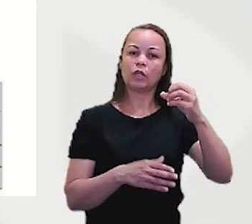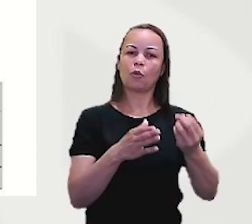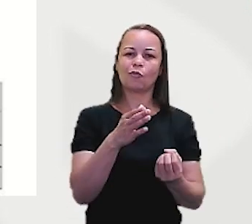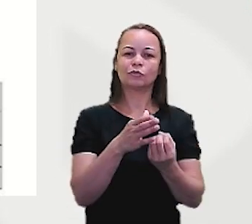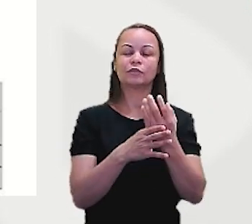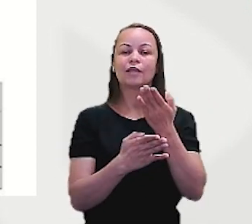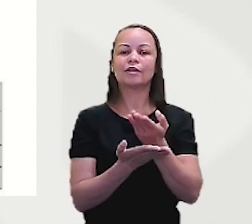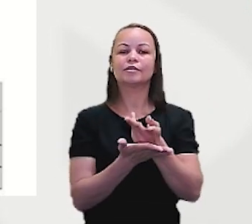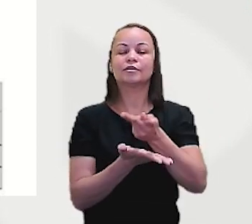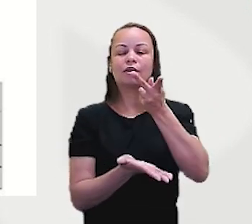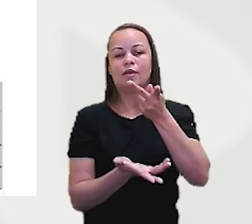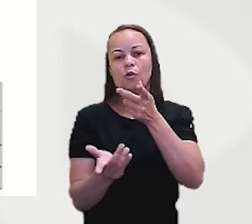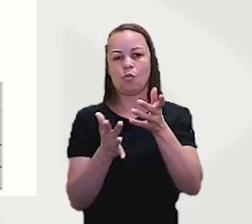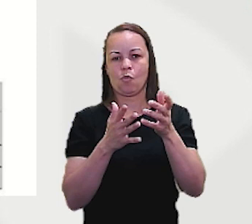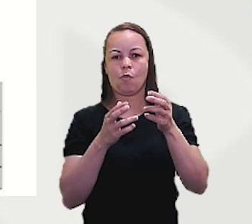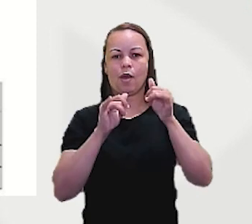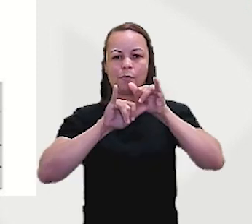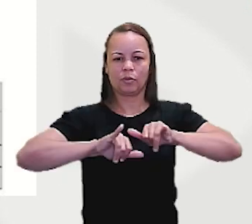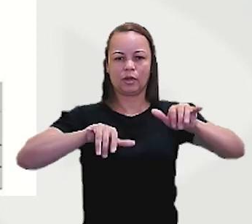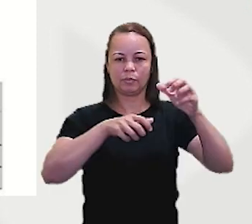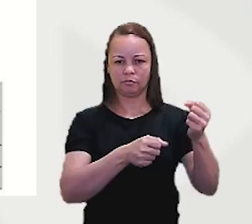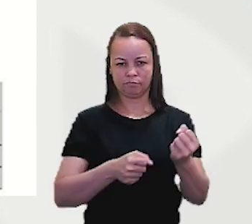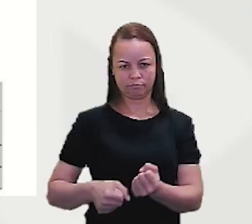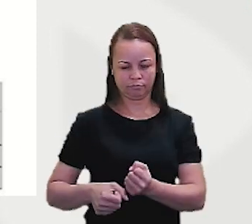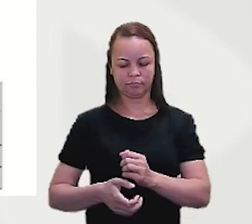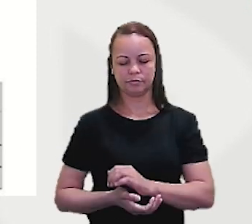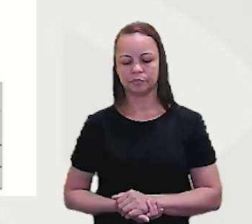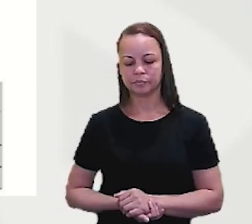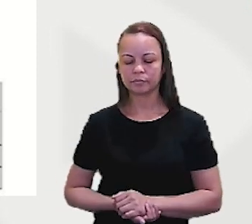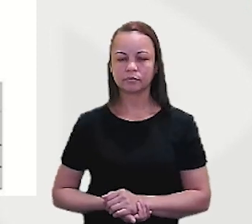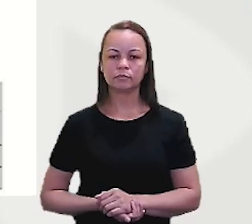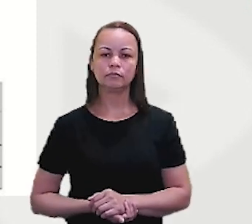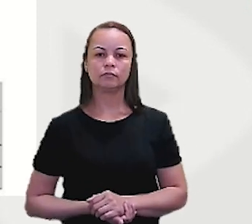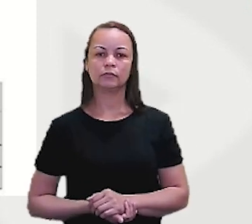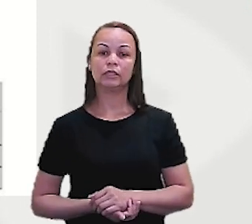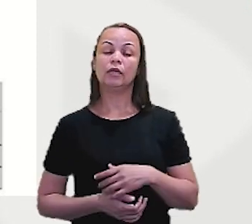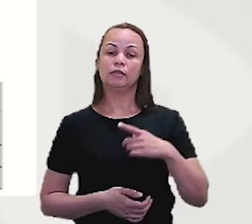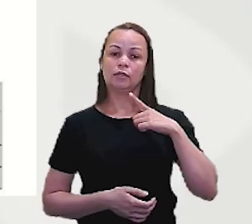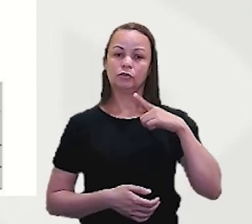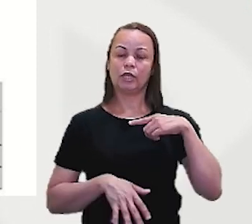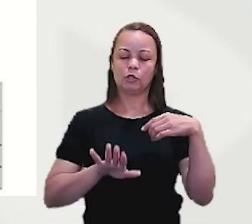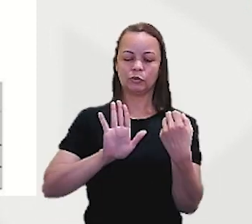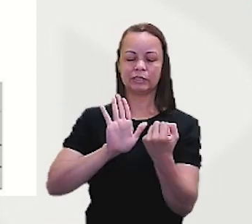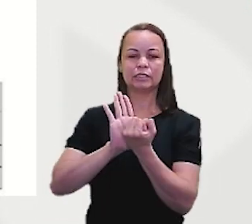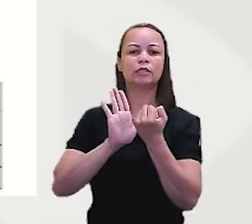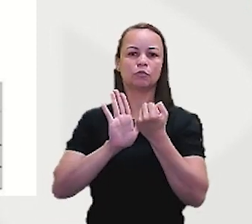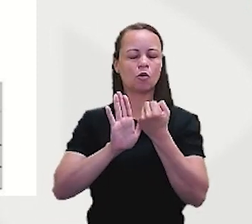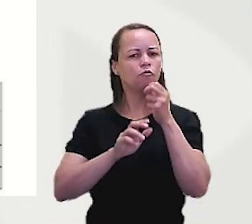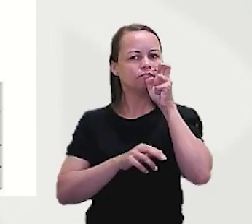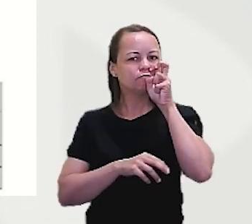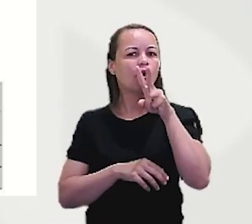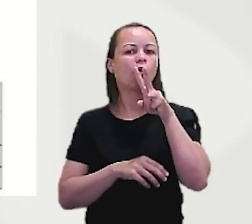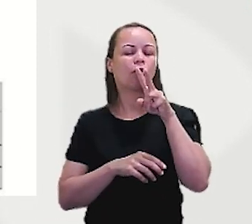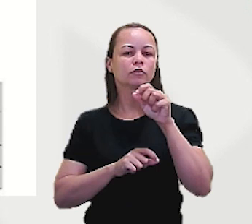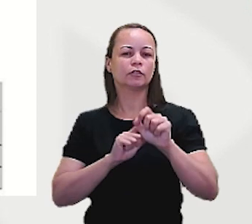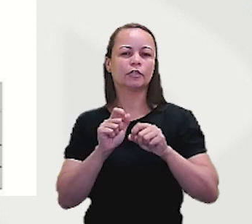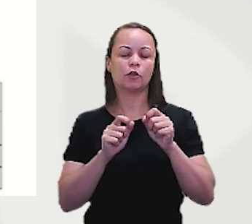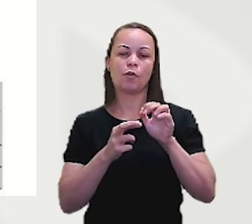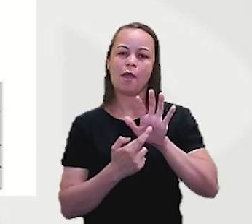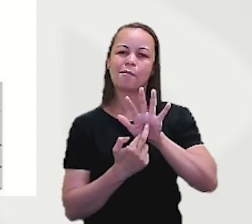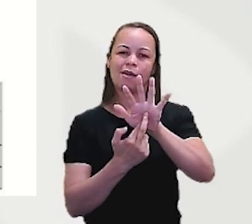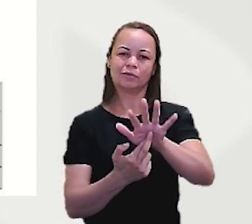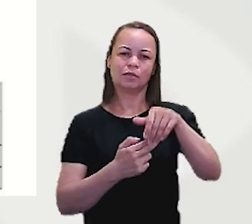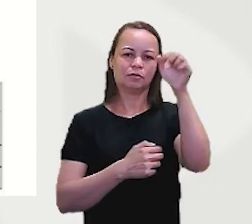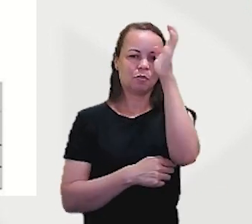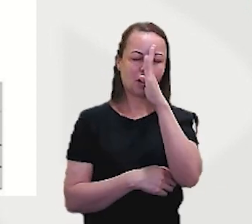Então, de todos os símbolos que nós temos, a bandeira é aquele mais símbolo, desculpe, aquele símbolo extremamente forte que representa o